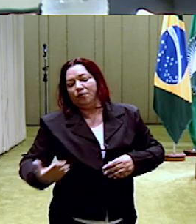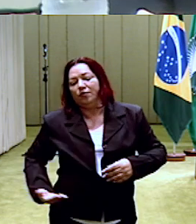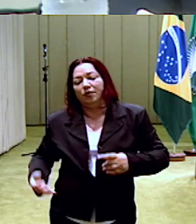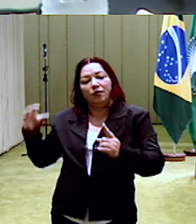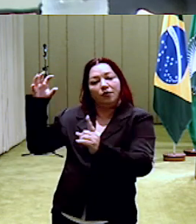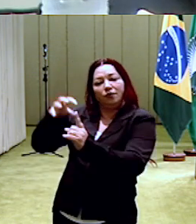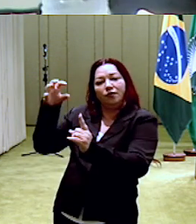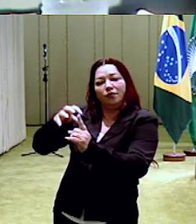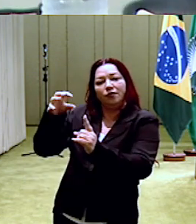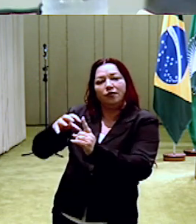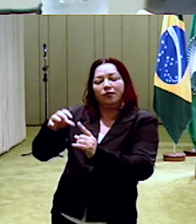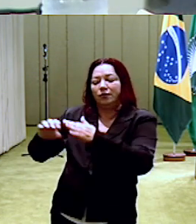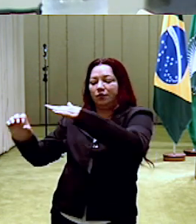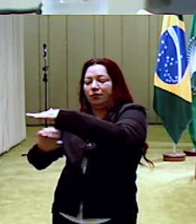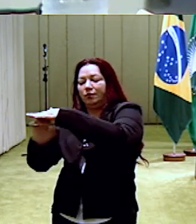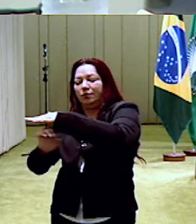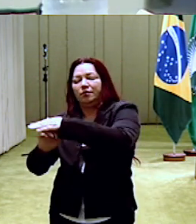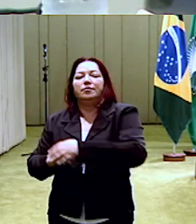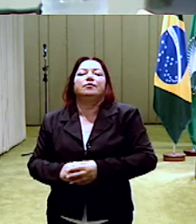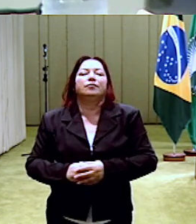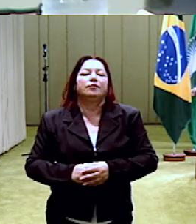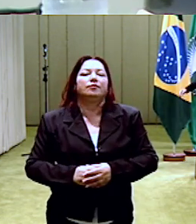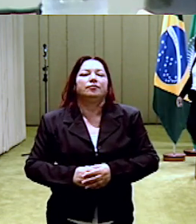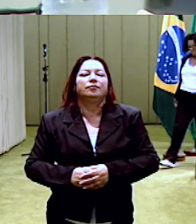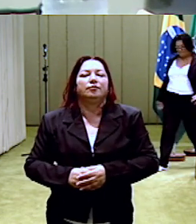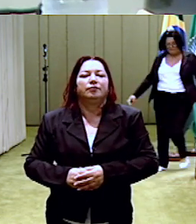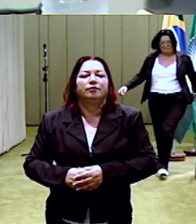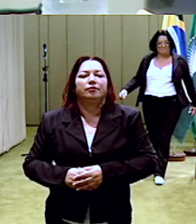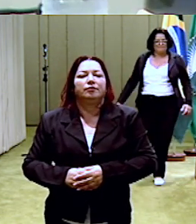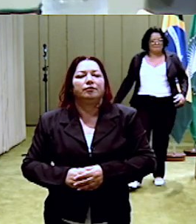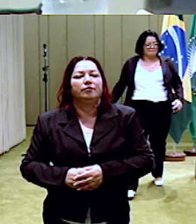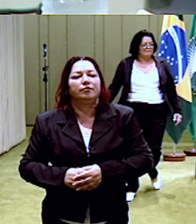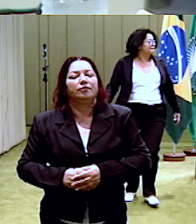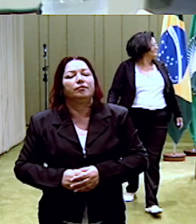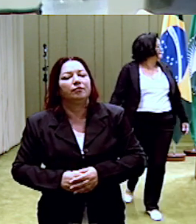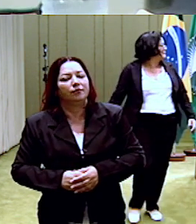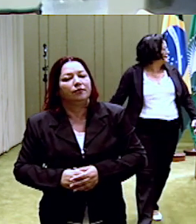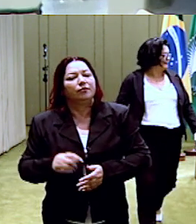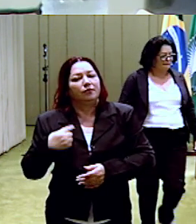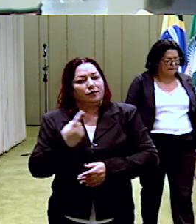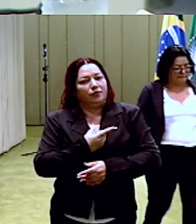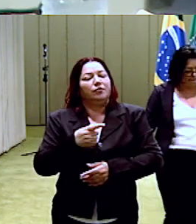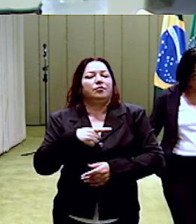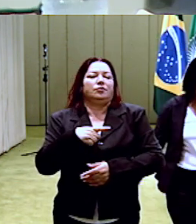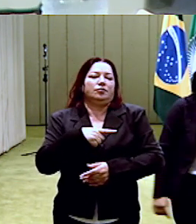o tema de direitos humanos em empresas e que, por isso, em razão disso, estamos